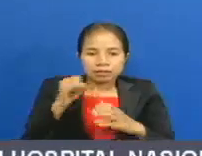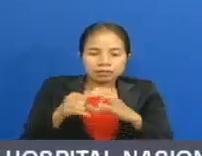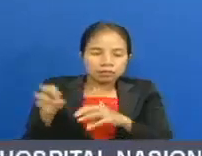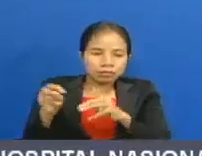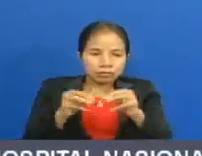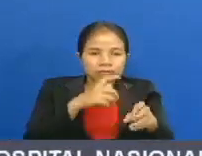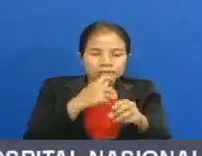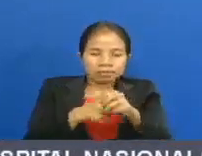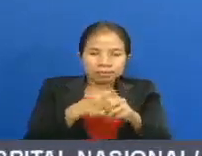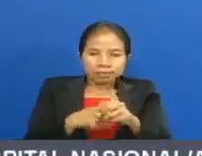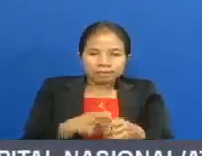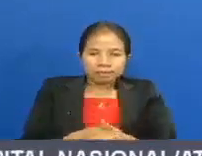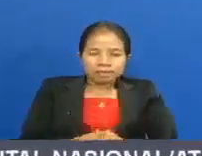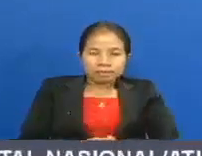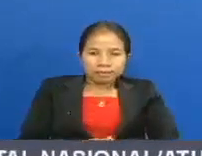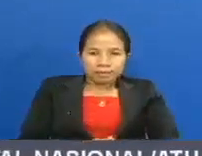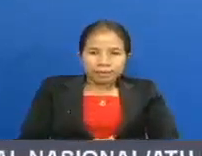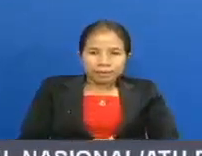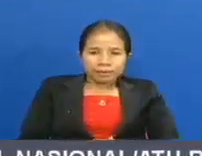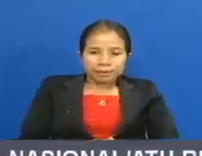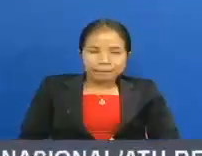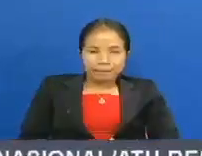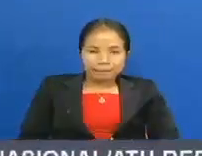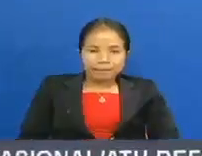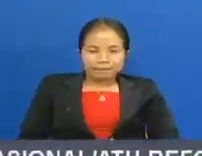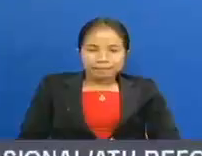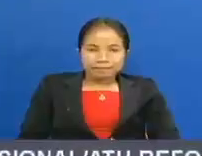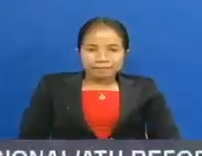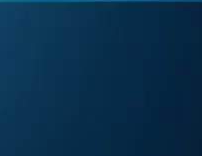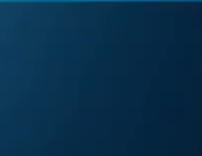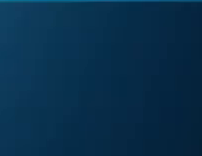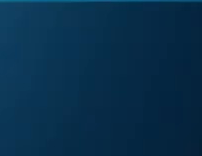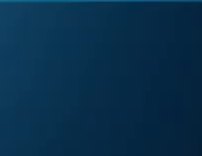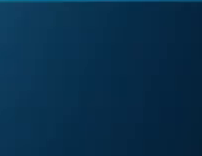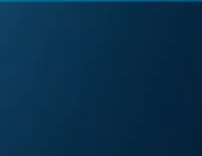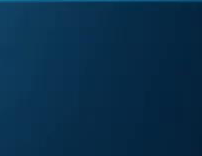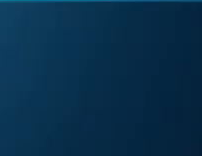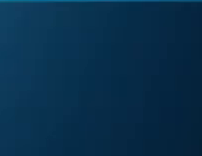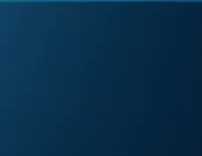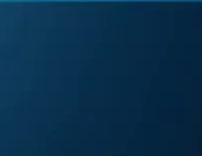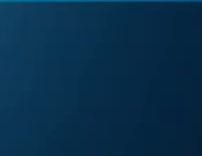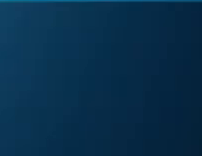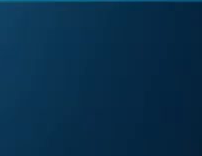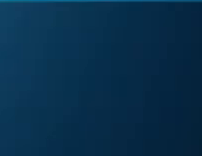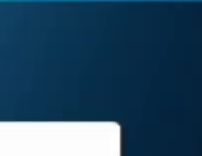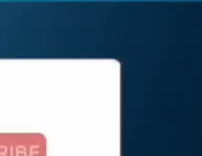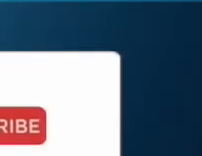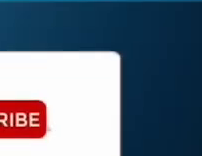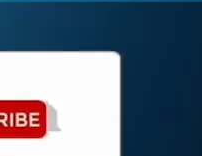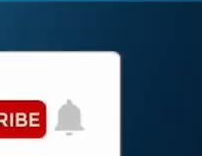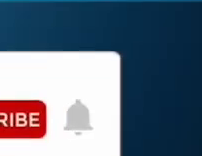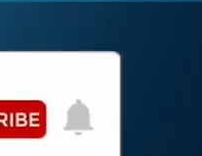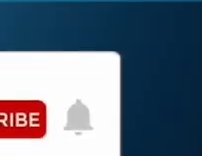climática. Domingos Trindade, Jerônimo Maunoba, RTTL. A tu retang informação factuais